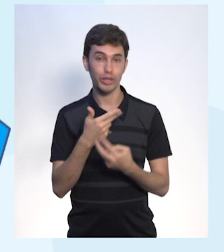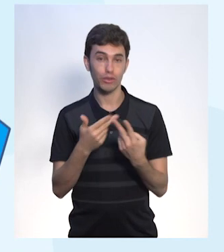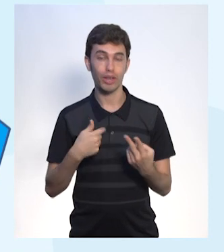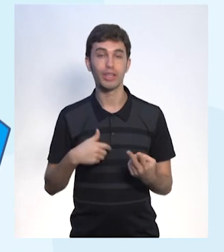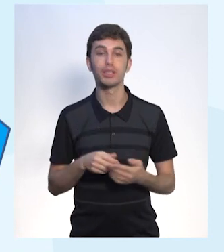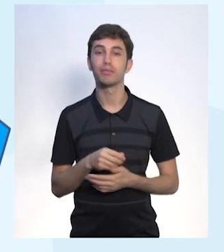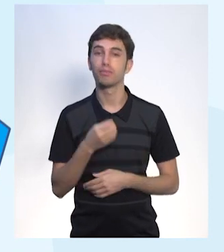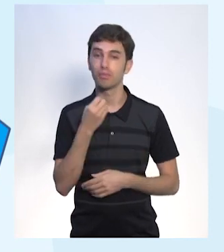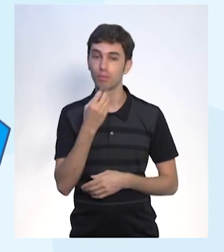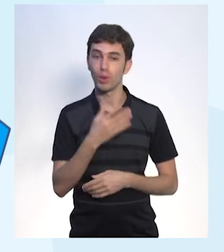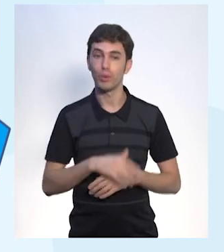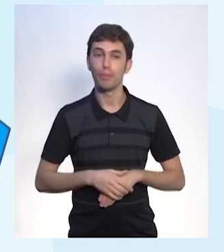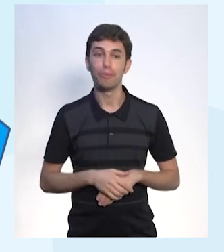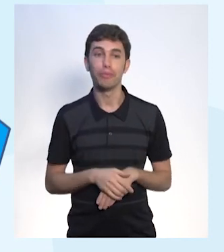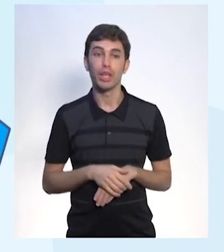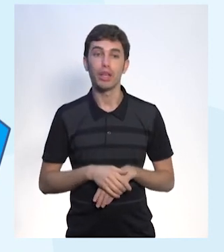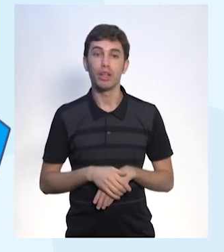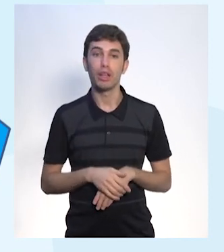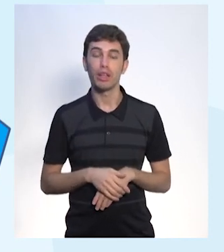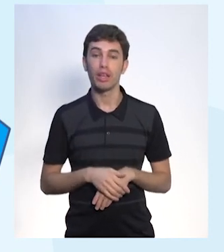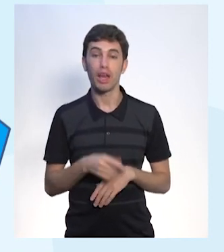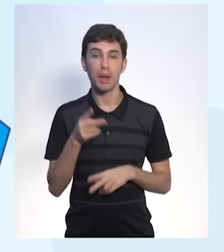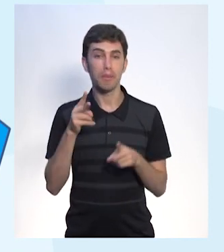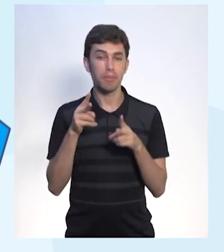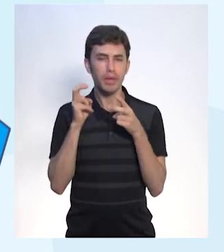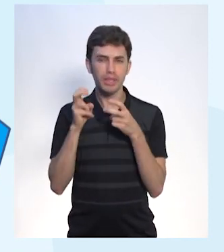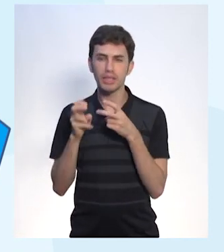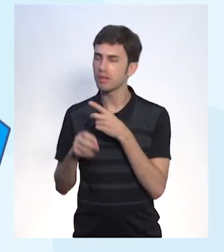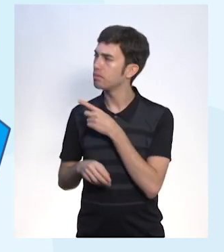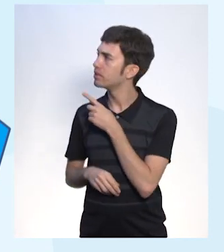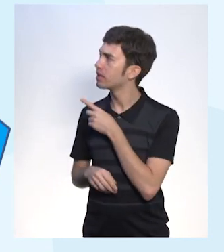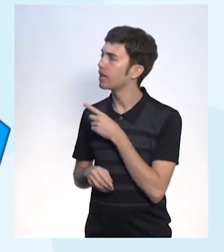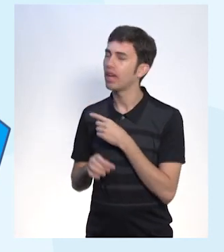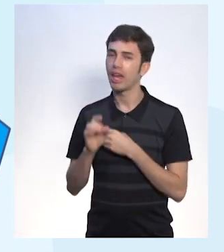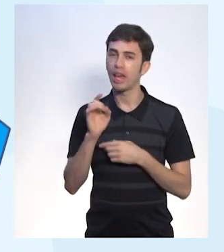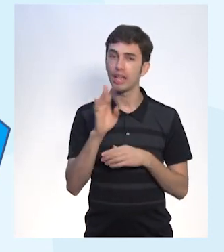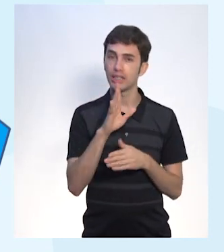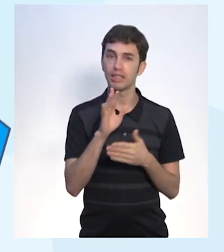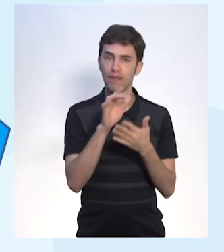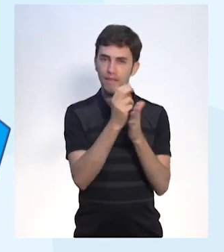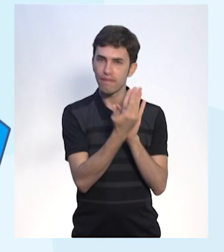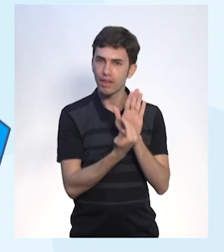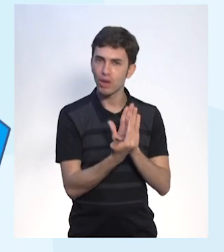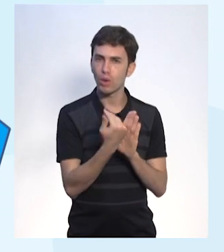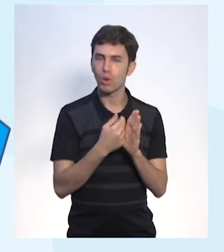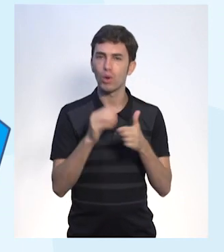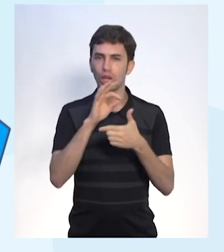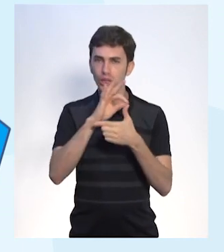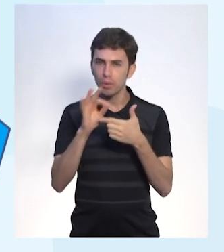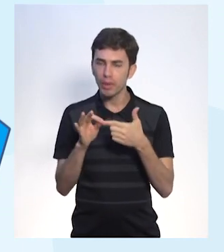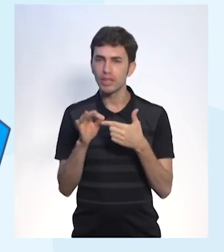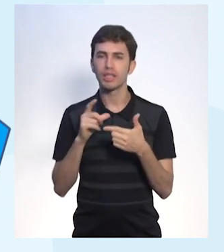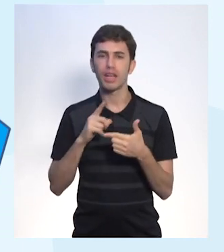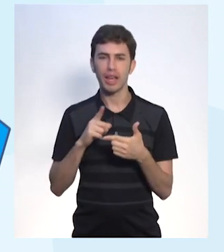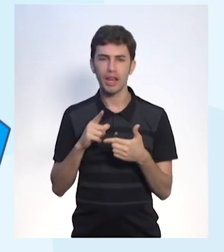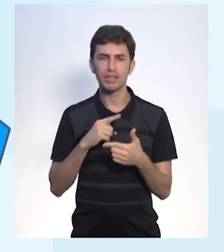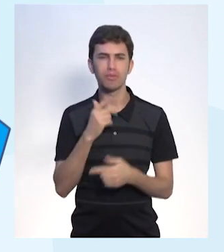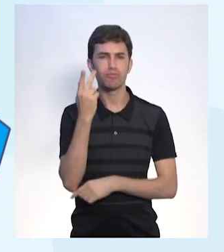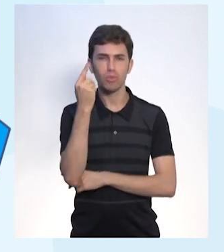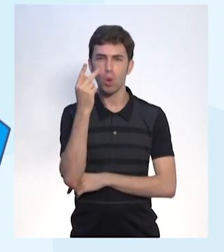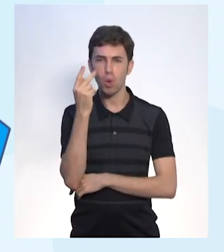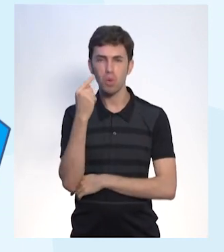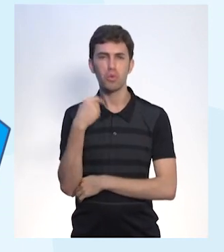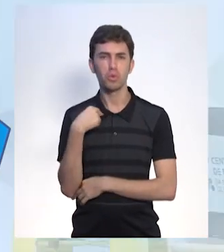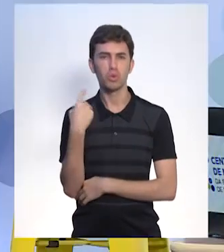é essa a ideia. Perceba que essas figuras geométricas, elas são bastante comuns no